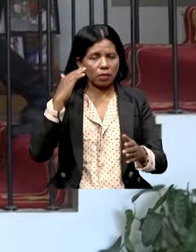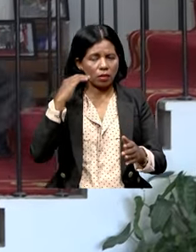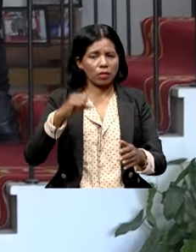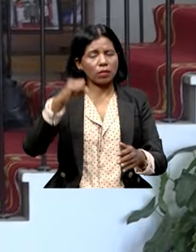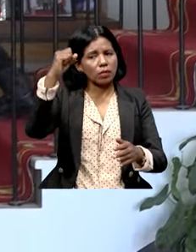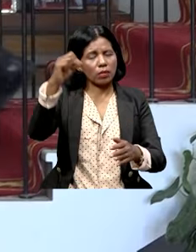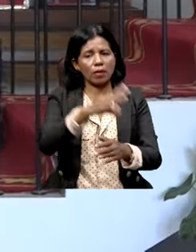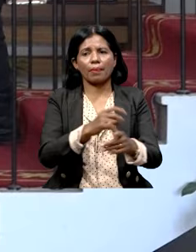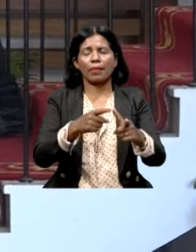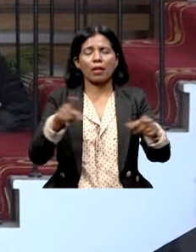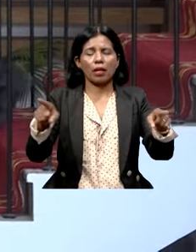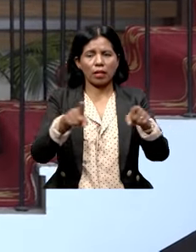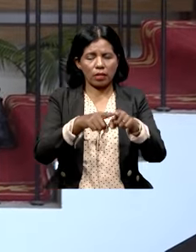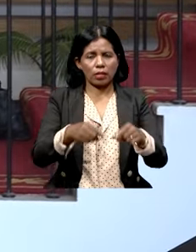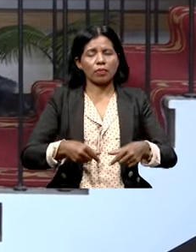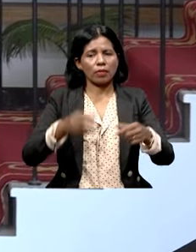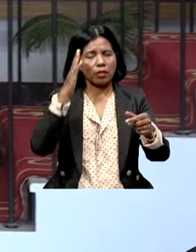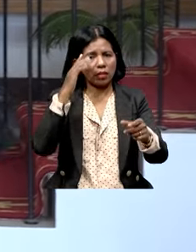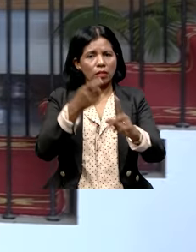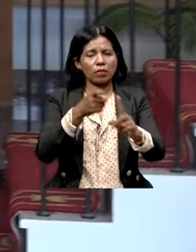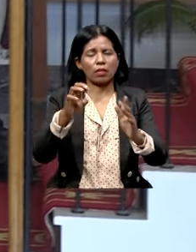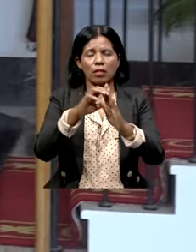capitão Carlos, né, no dar reconhecimento do Estado